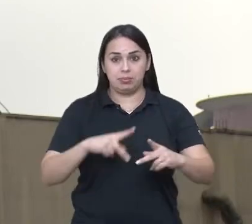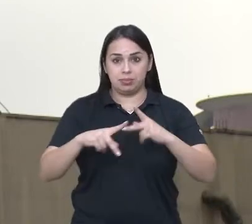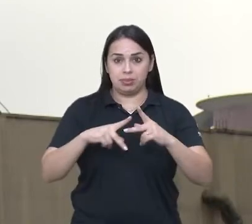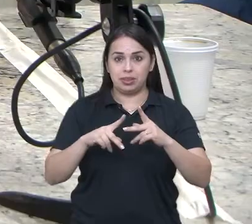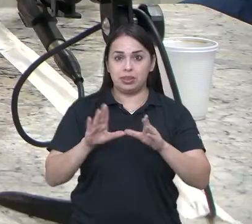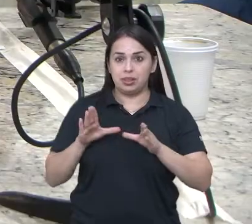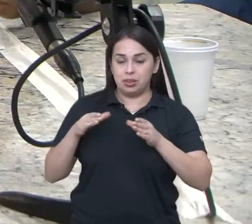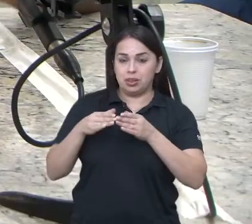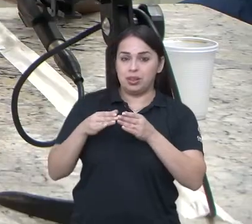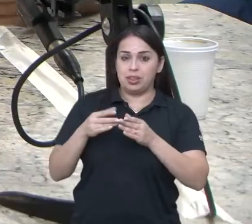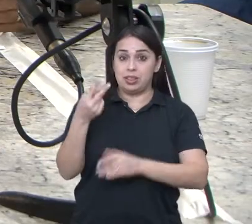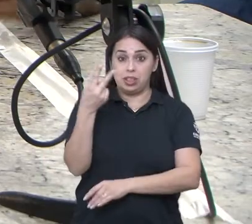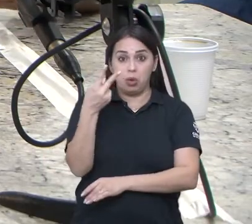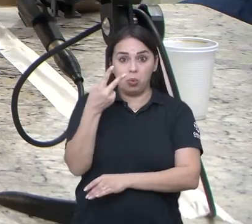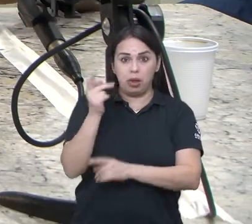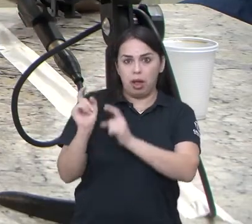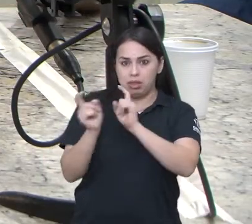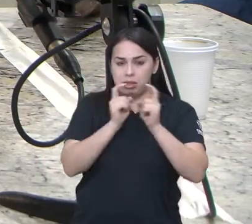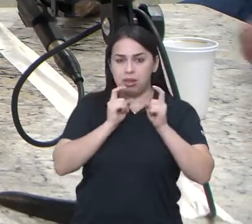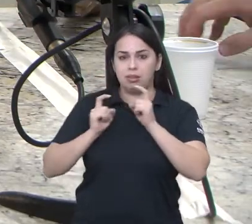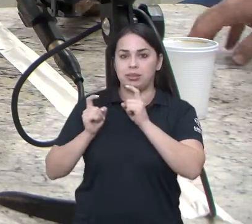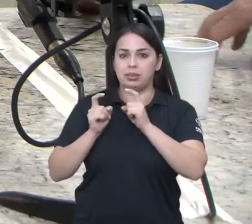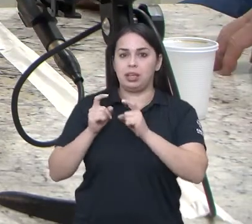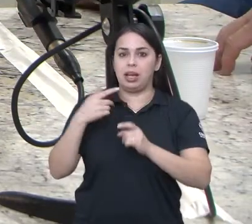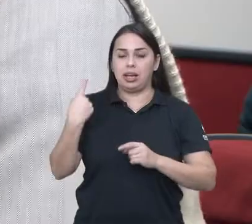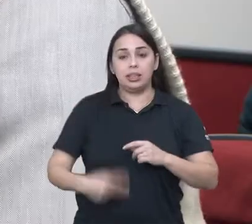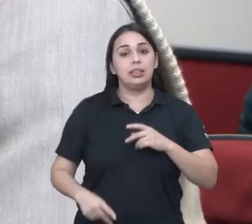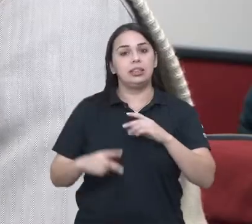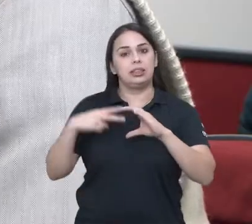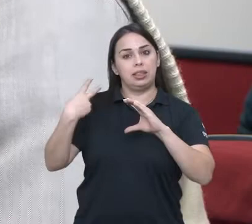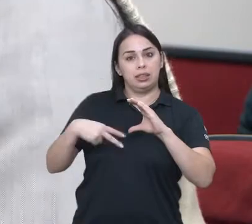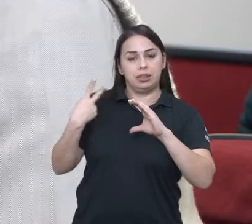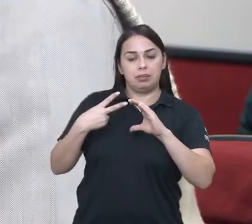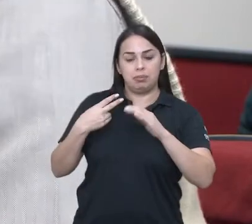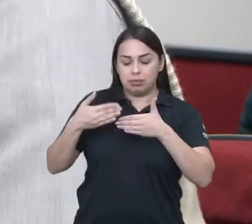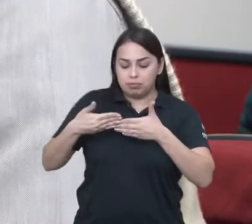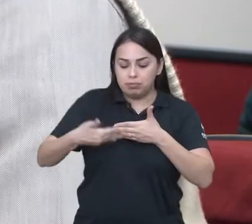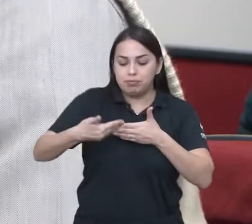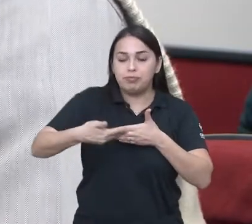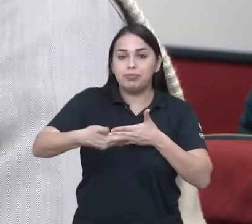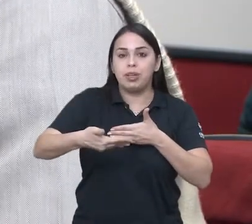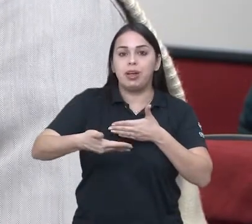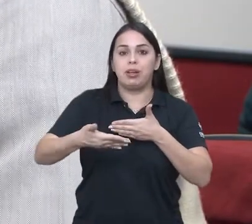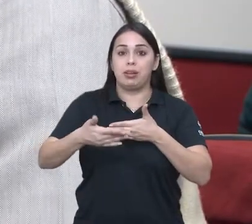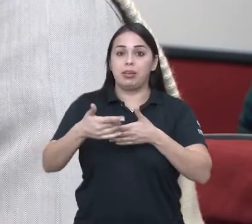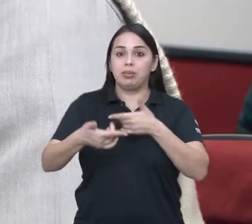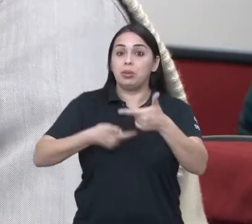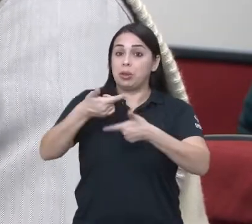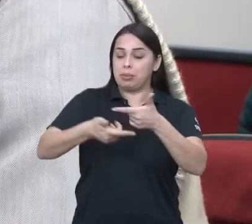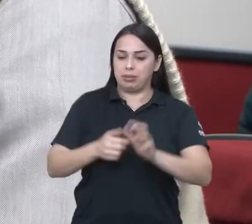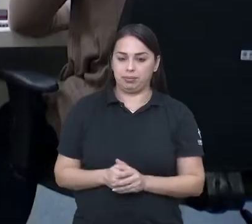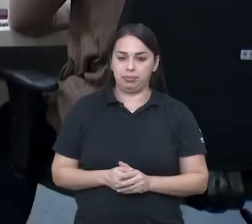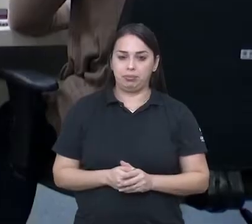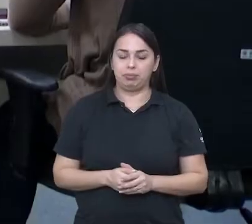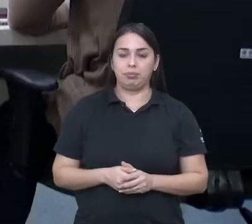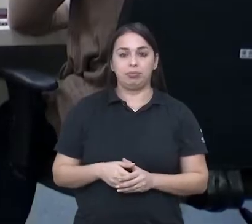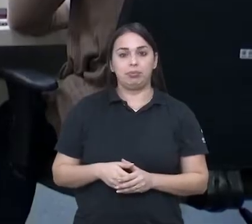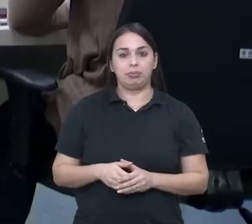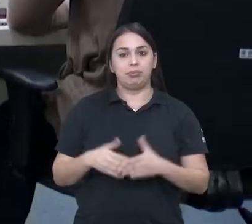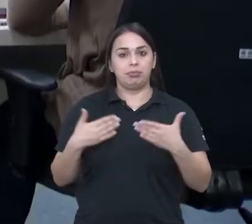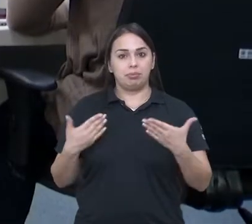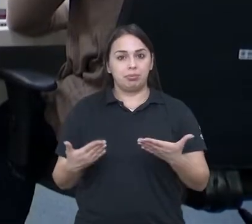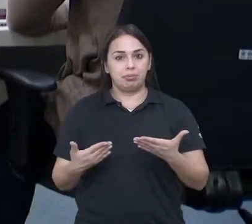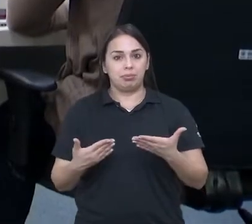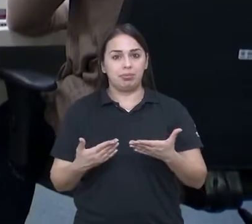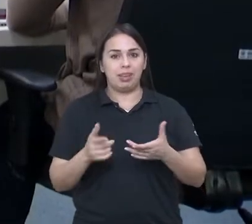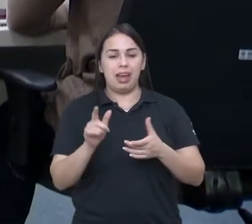dos Campos se reuniram pela segunda vez na Câmara Municipal para definir os próximos passos dos trabalhos. De acordo com